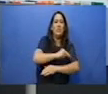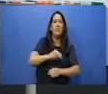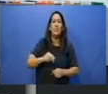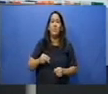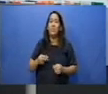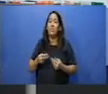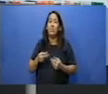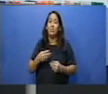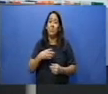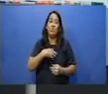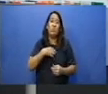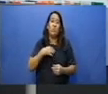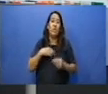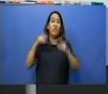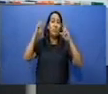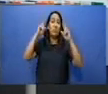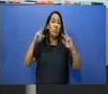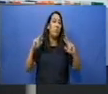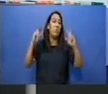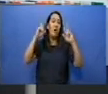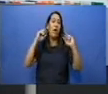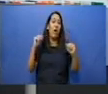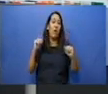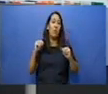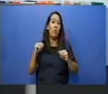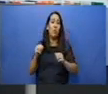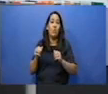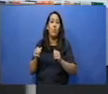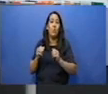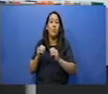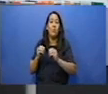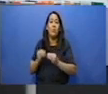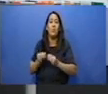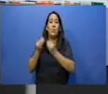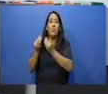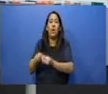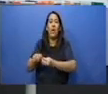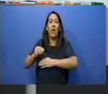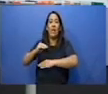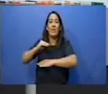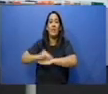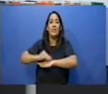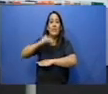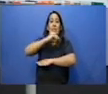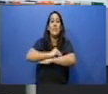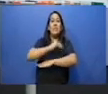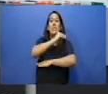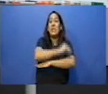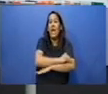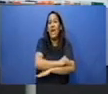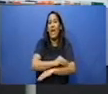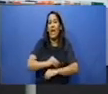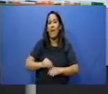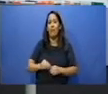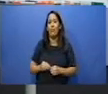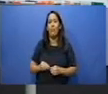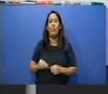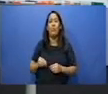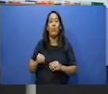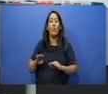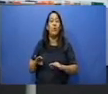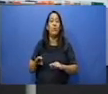comida vai ficar envenenada. Então, isso é uma divergência. Especialistas do mesmo assunto falam